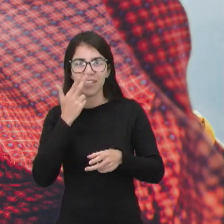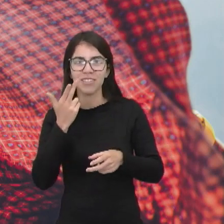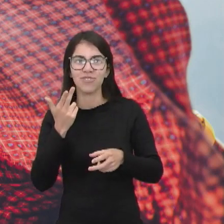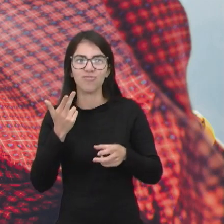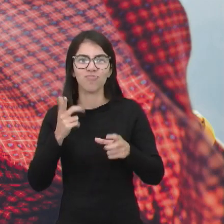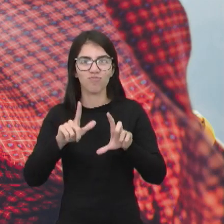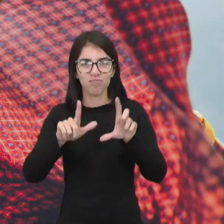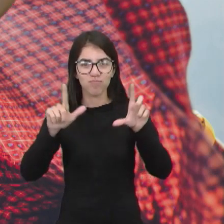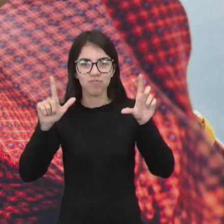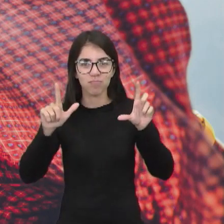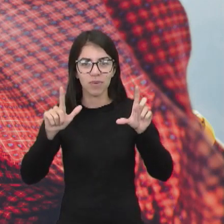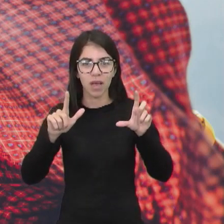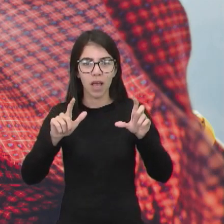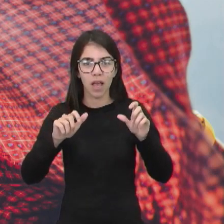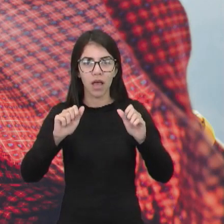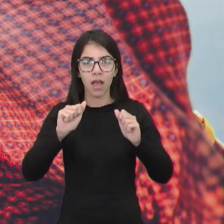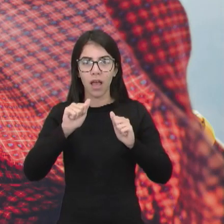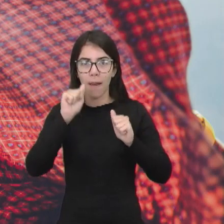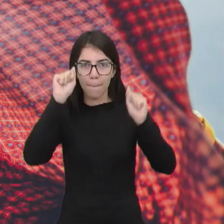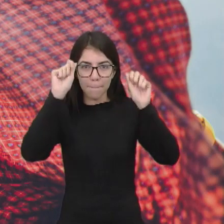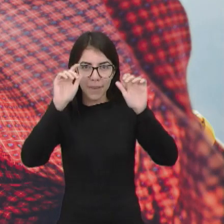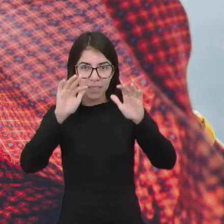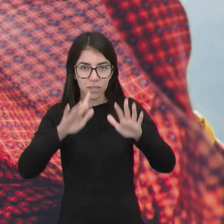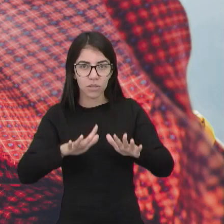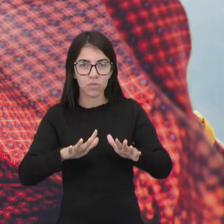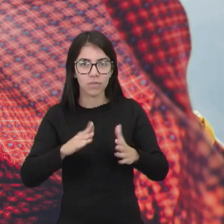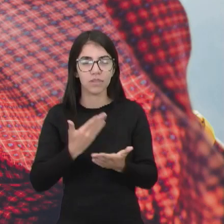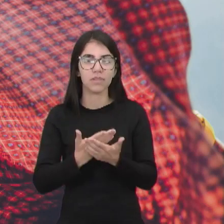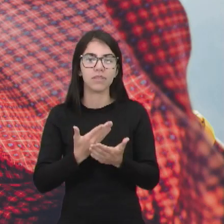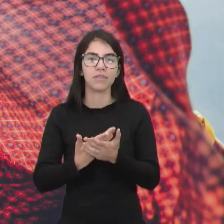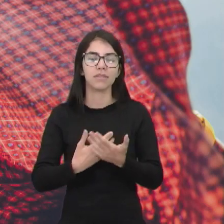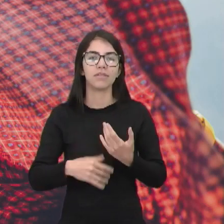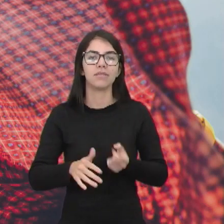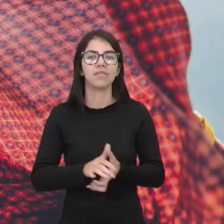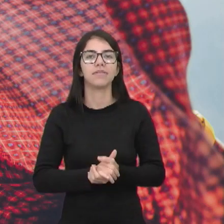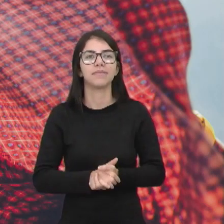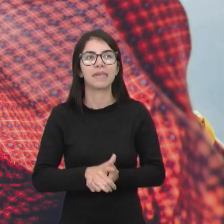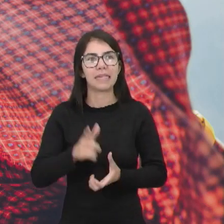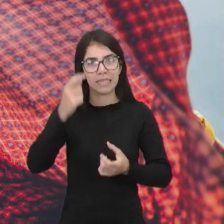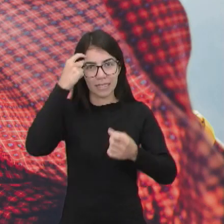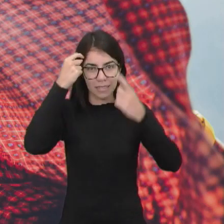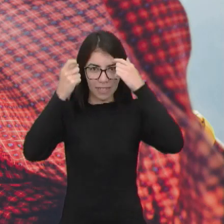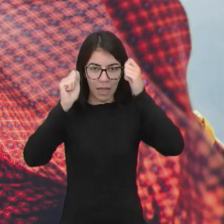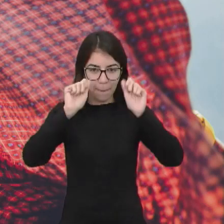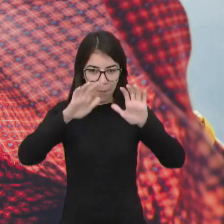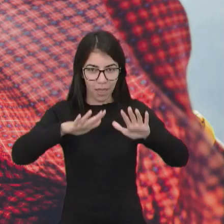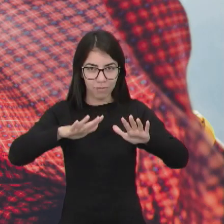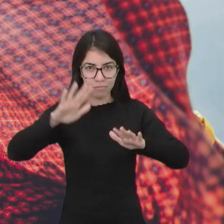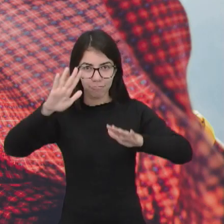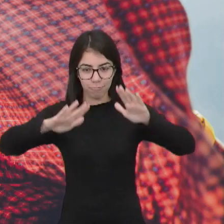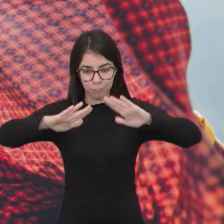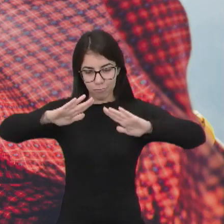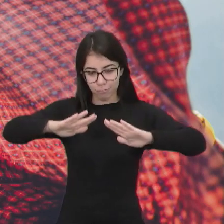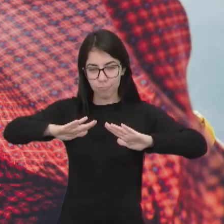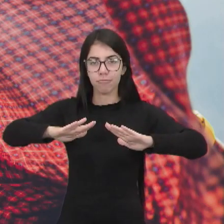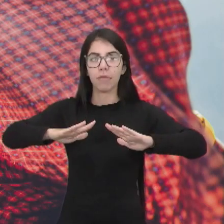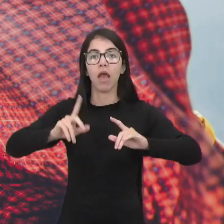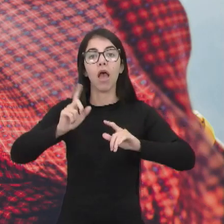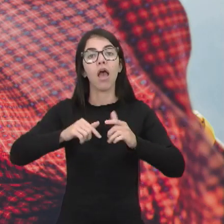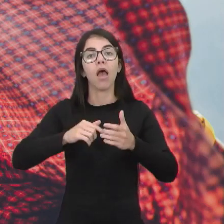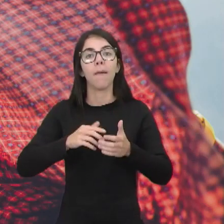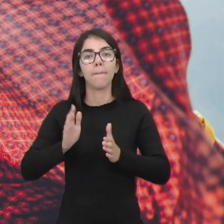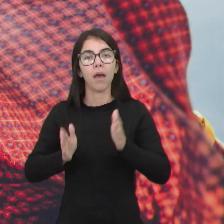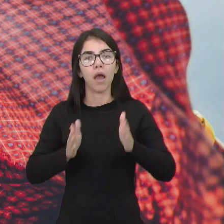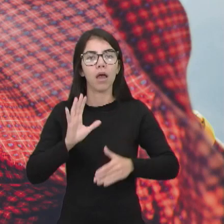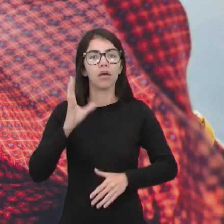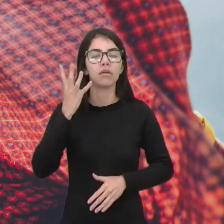né, abençoando a nossa aula, abençoando a nossa ideia tal, e para que ela flua, corra da melhor